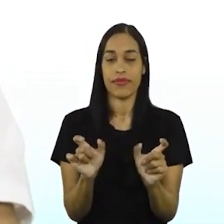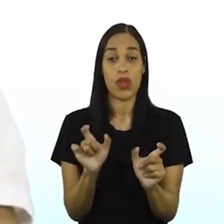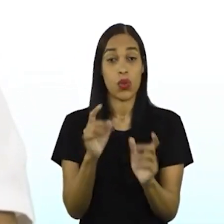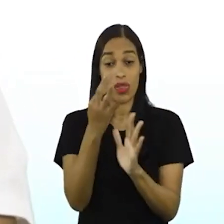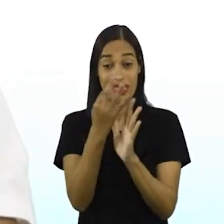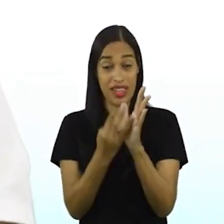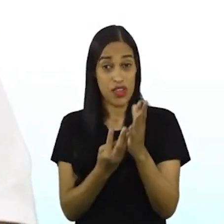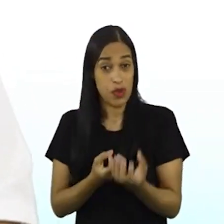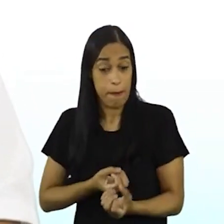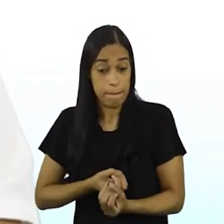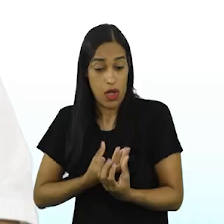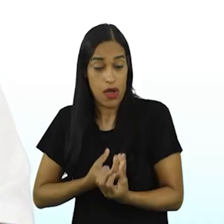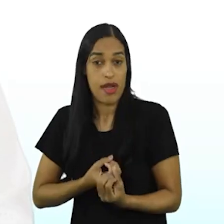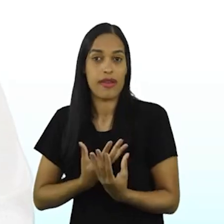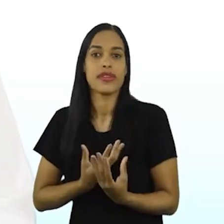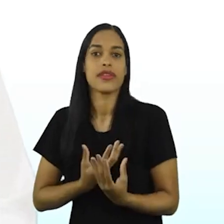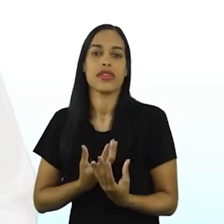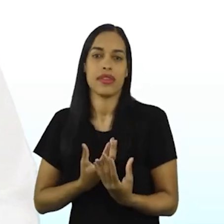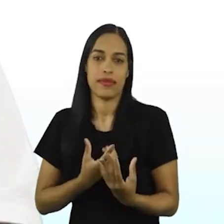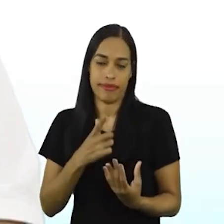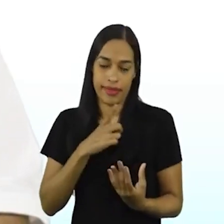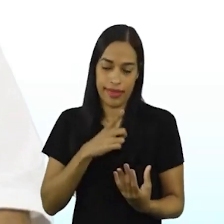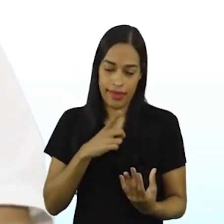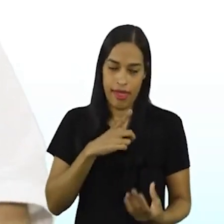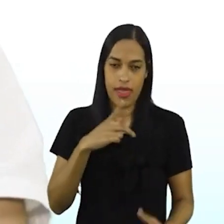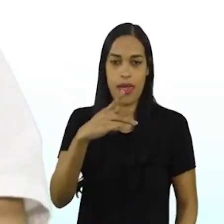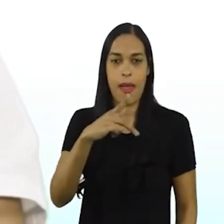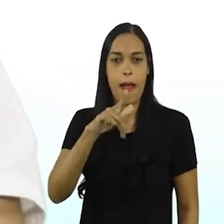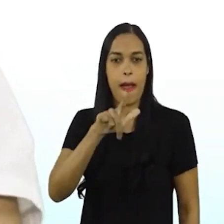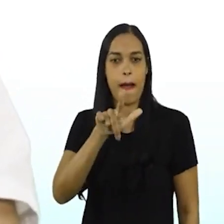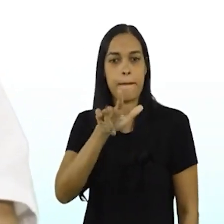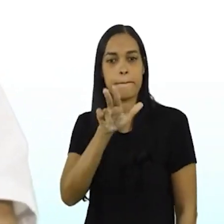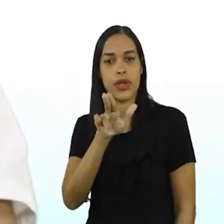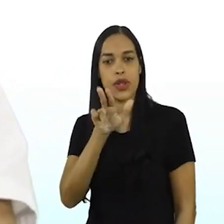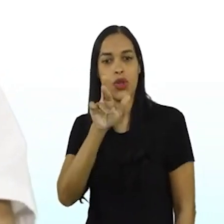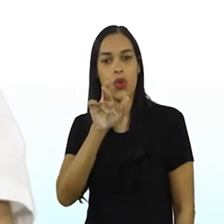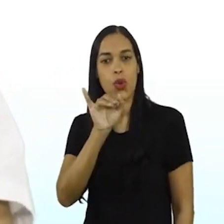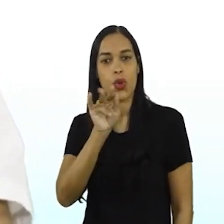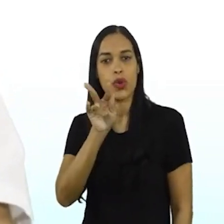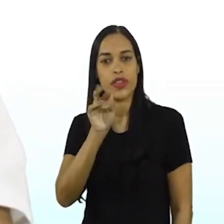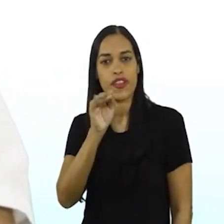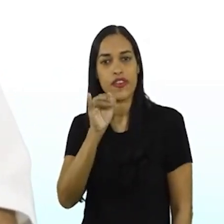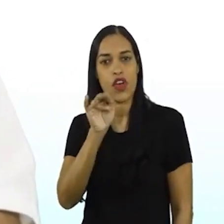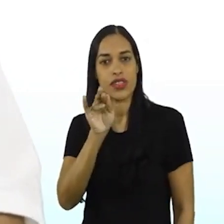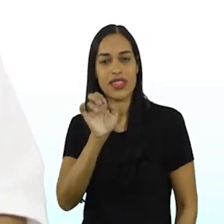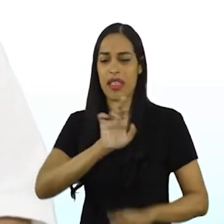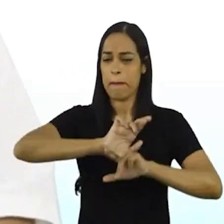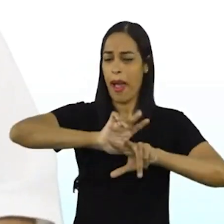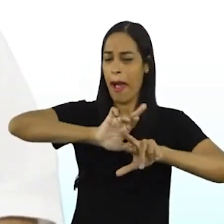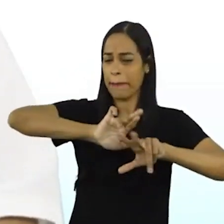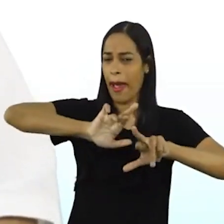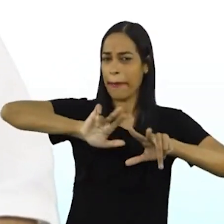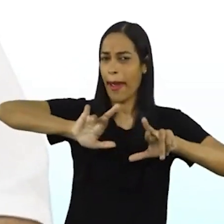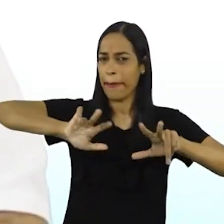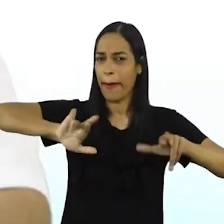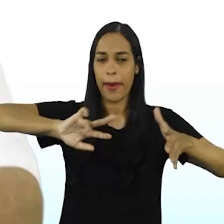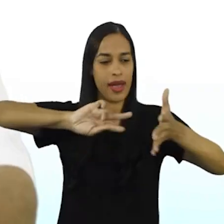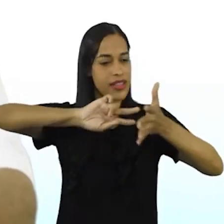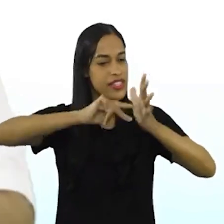No texto poético, na função poética, existe a chamada plurivocidade,